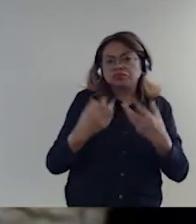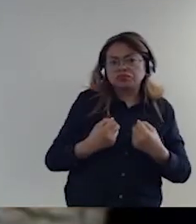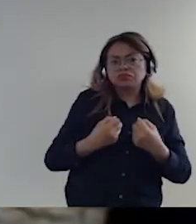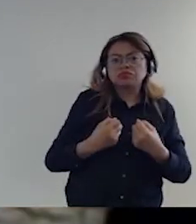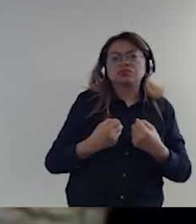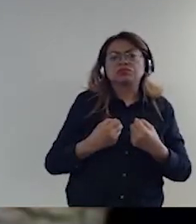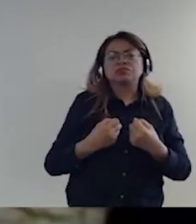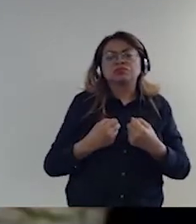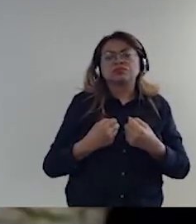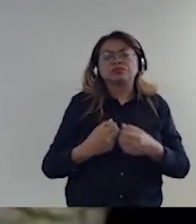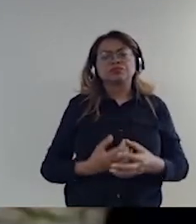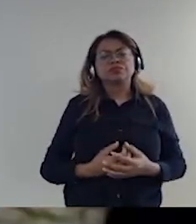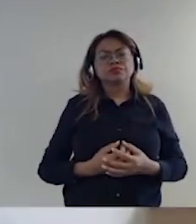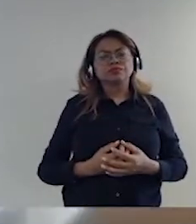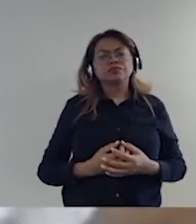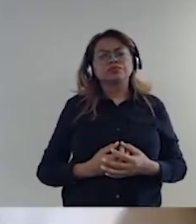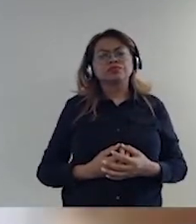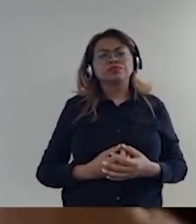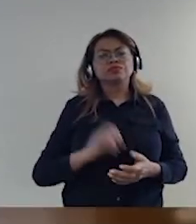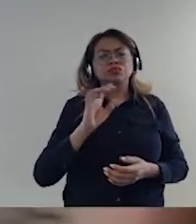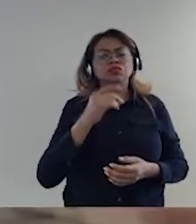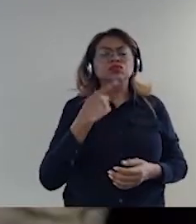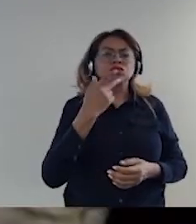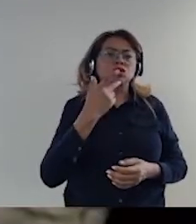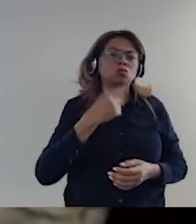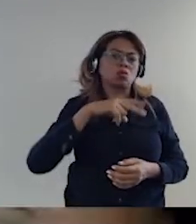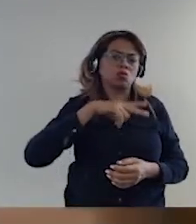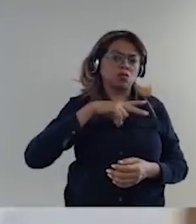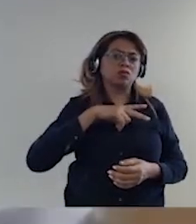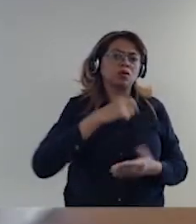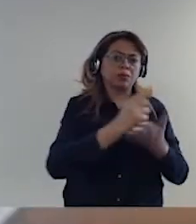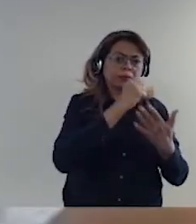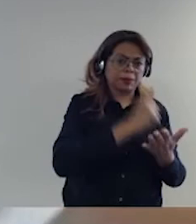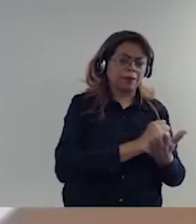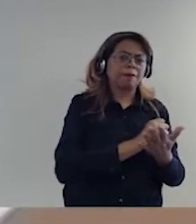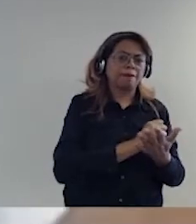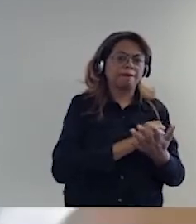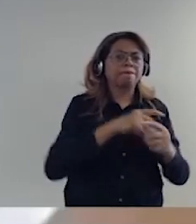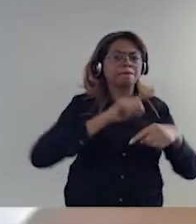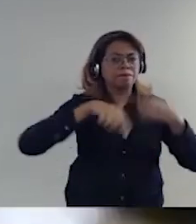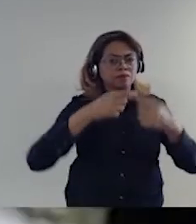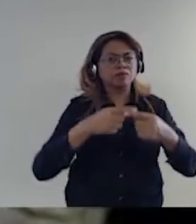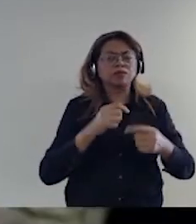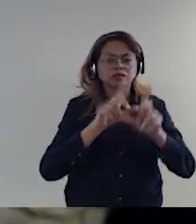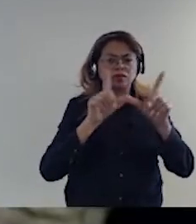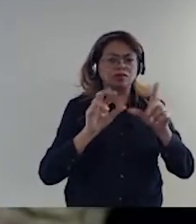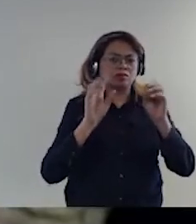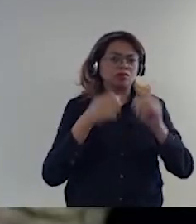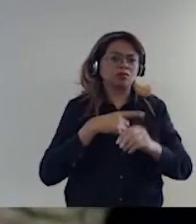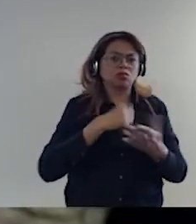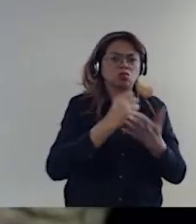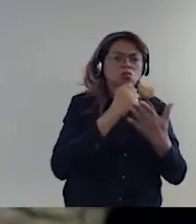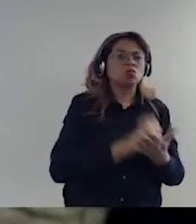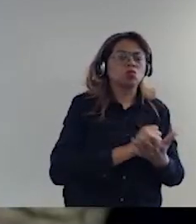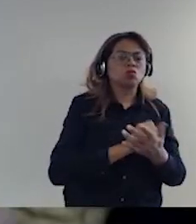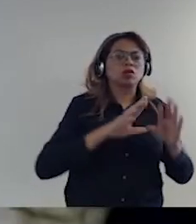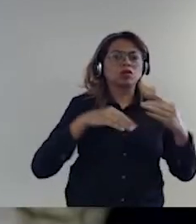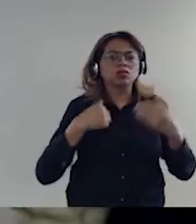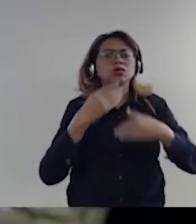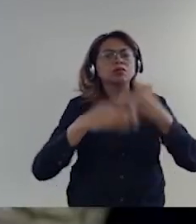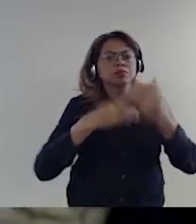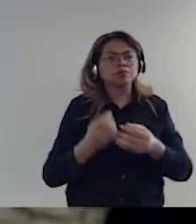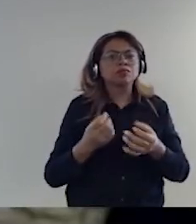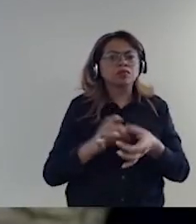analítico. Portanto, na autonomia privada, estes 2 operadores. Depois temos, obviamente, os contratos altamente sofisticados que já têm estas cláusulas que